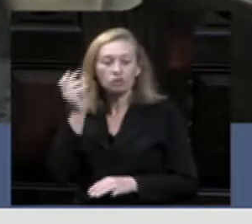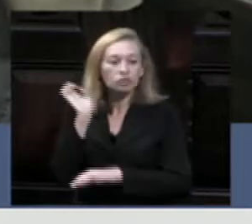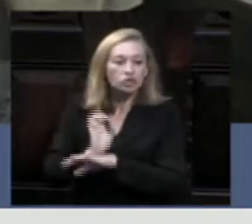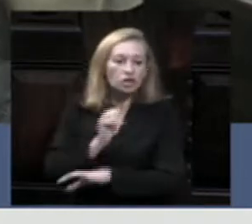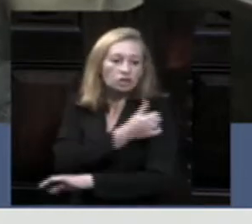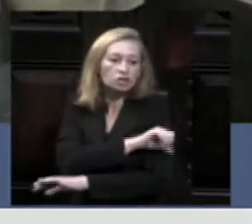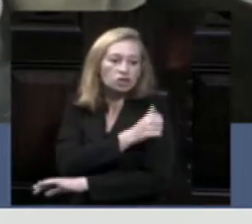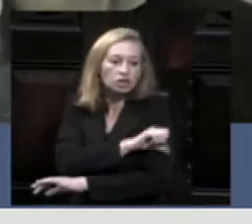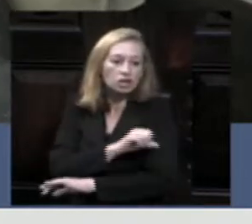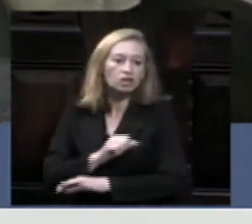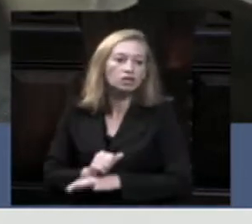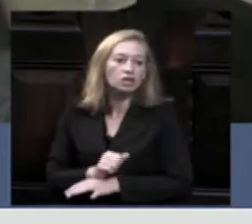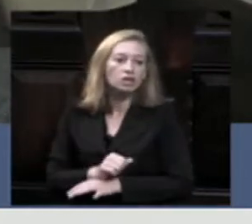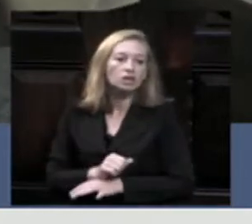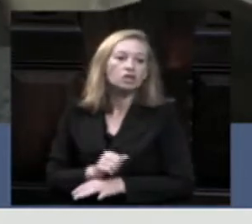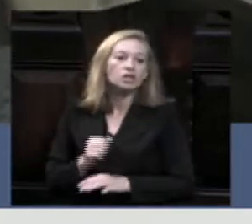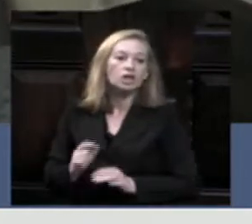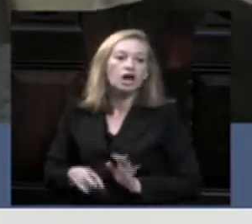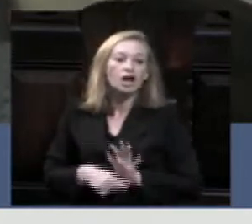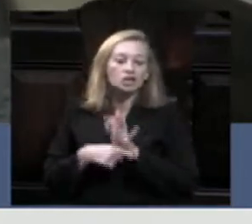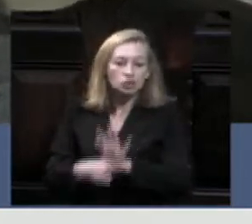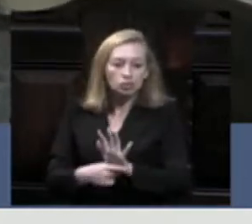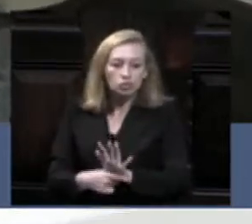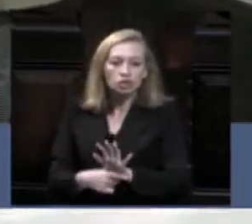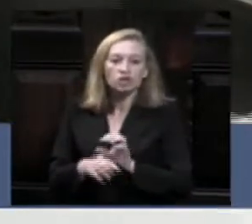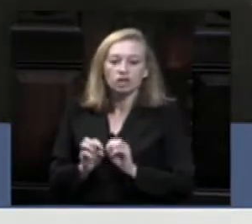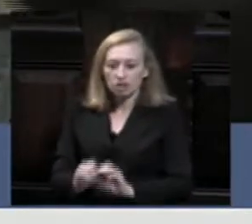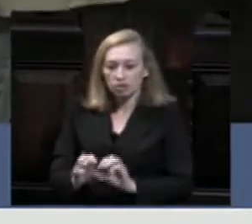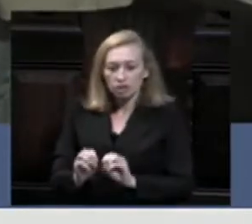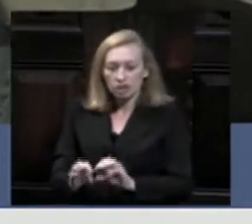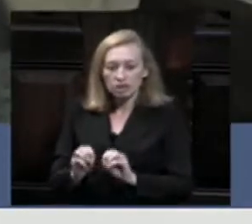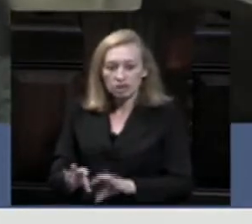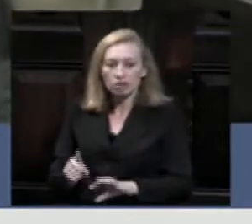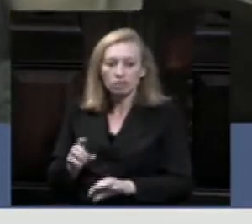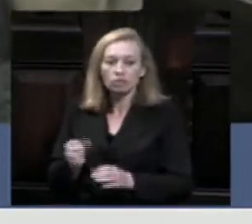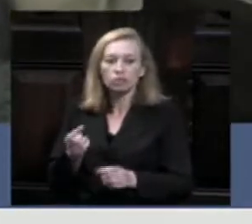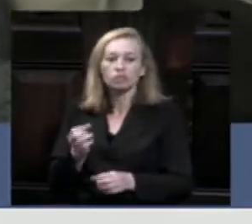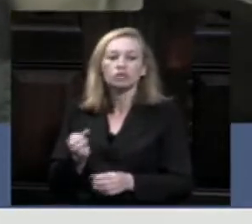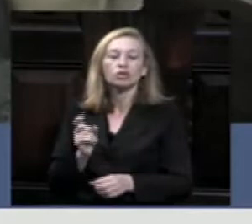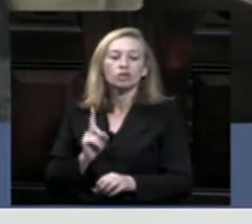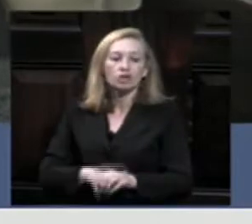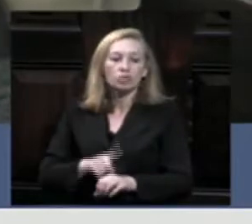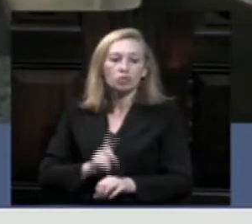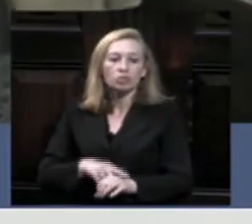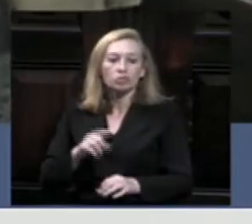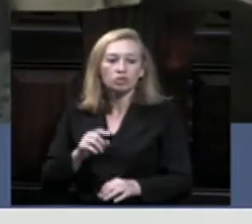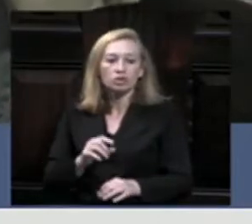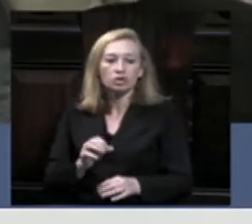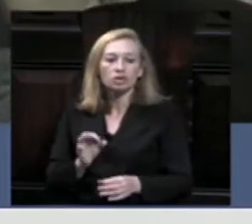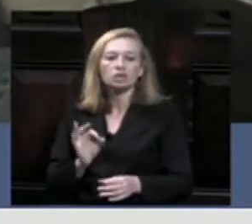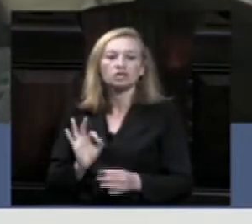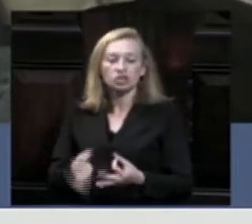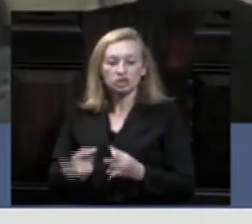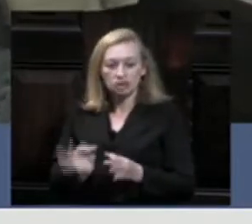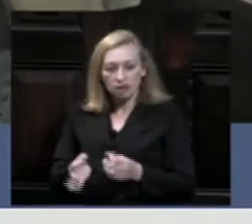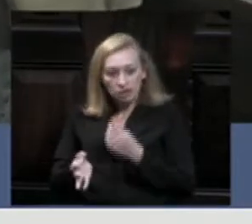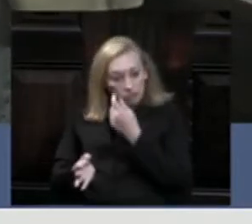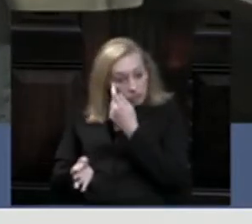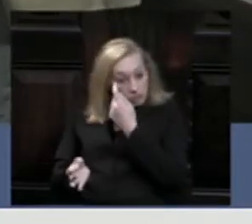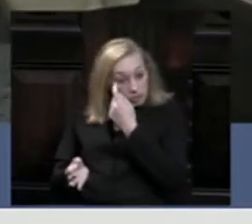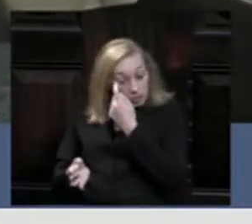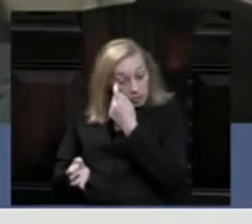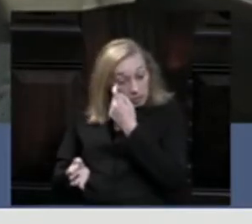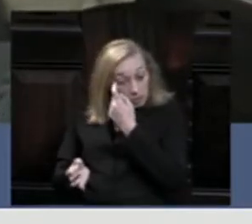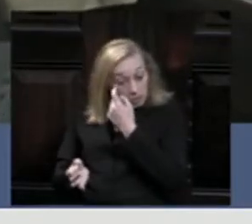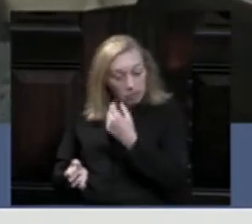Executivo, que tratam a educação como ela tem que ser tratada, quer dizer, como a professora Malvina trata a educação